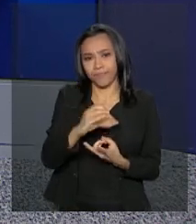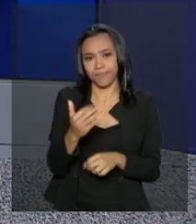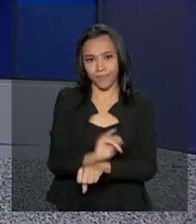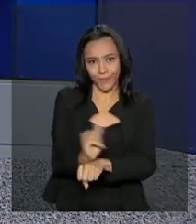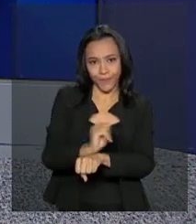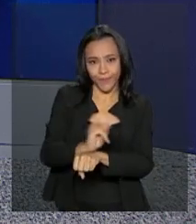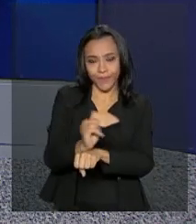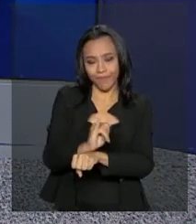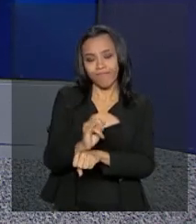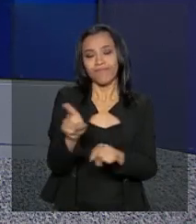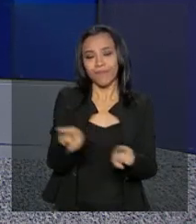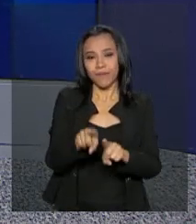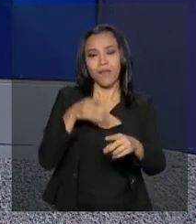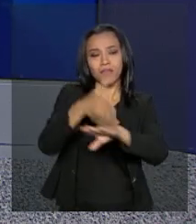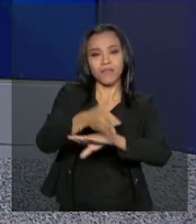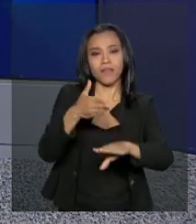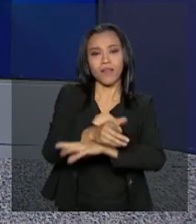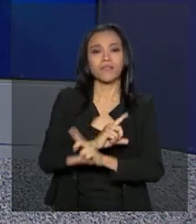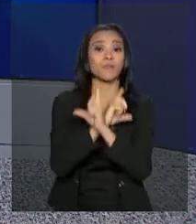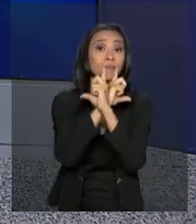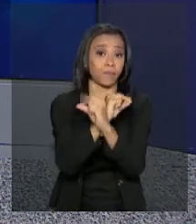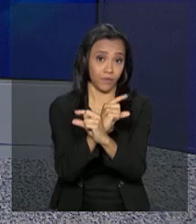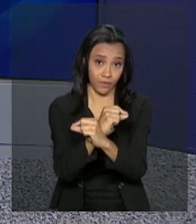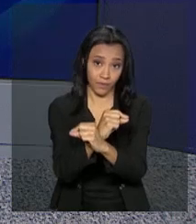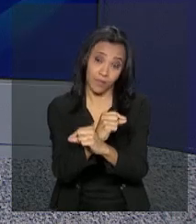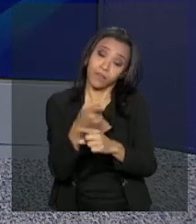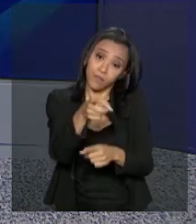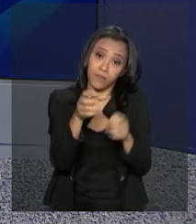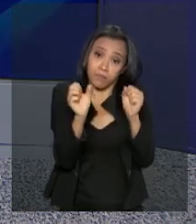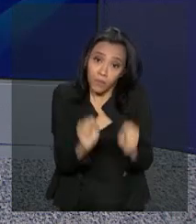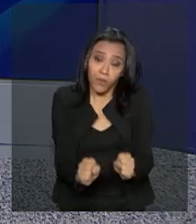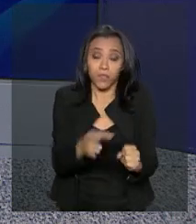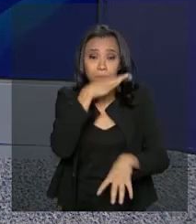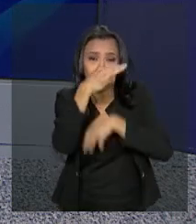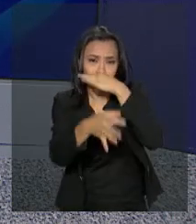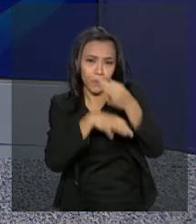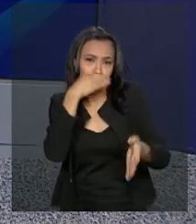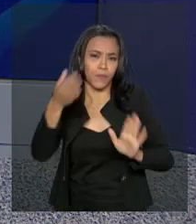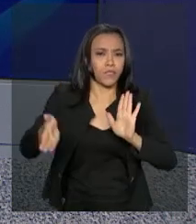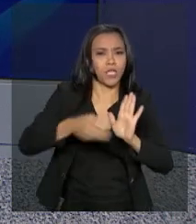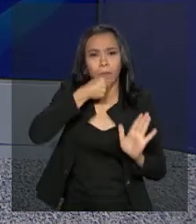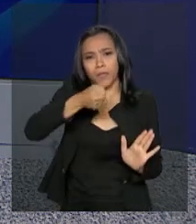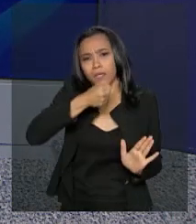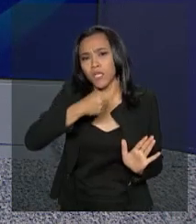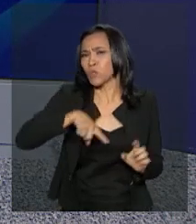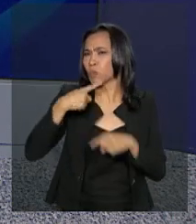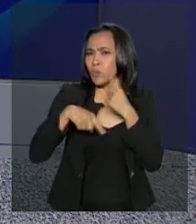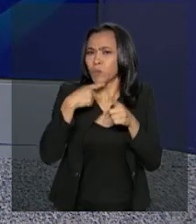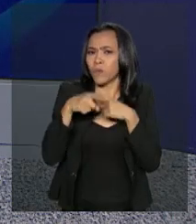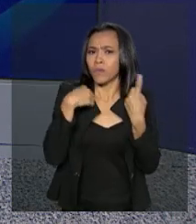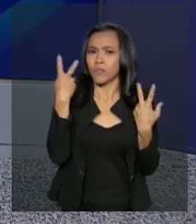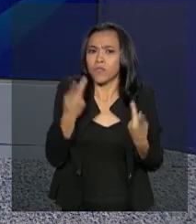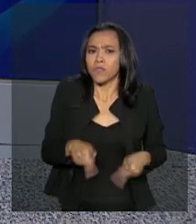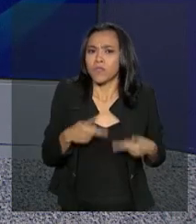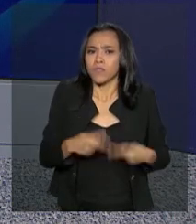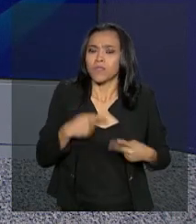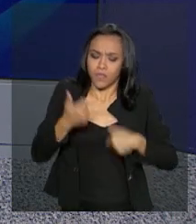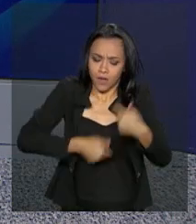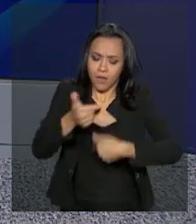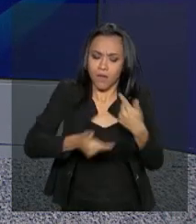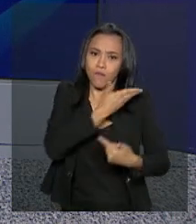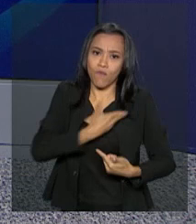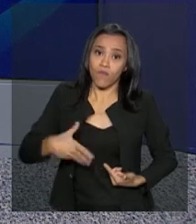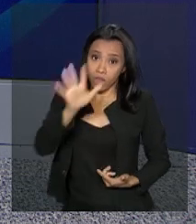youtube acesse também o nosso perfil no twitter você pode mandar sugestões de reportagens e dúvidas sobre programas e ações do governo